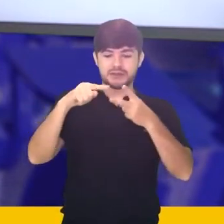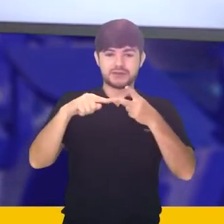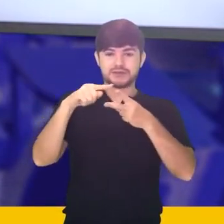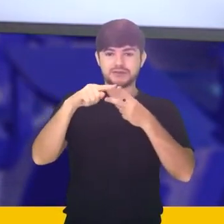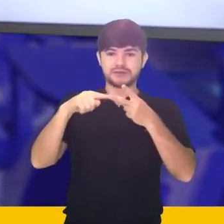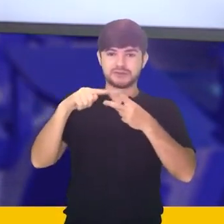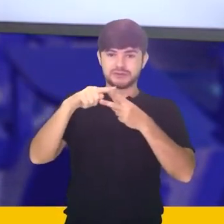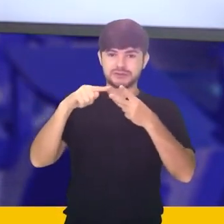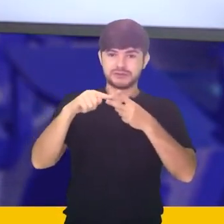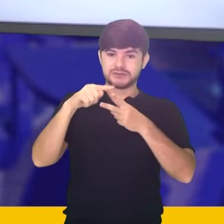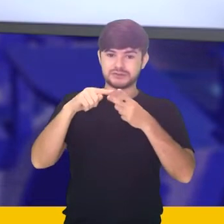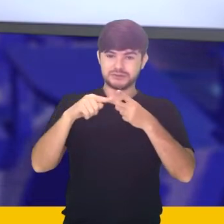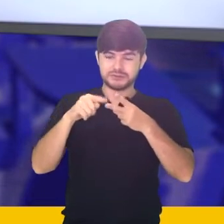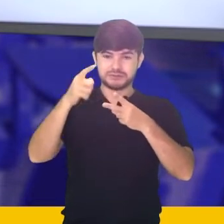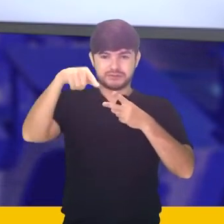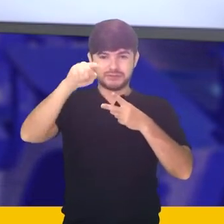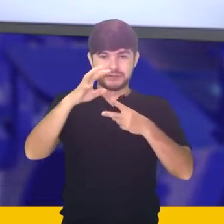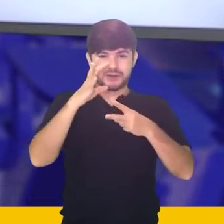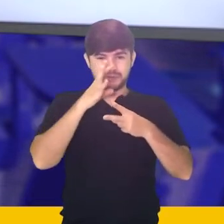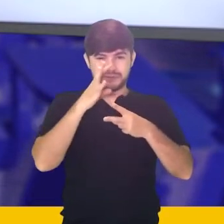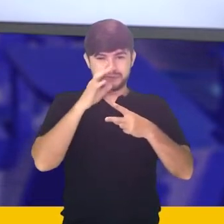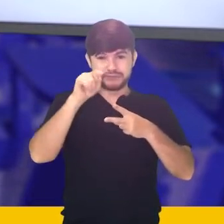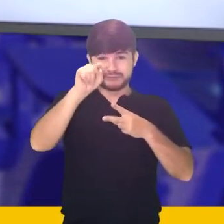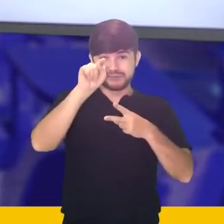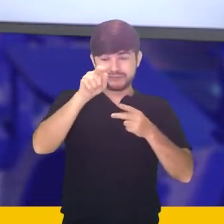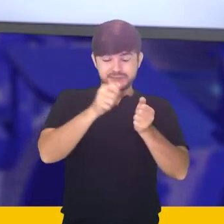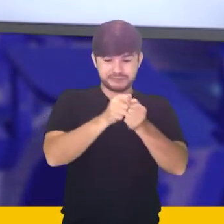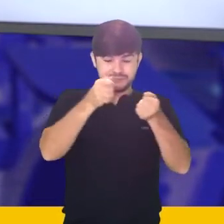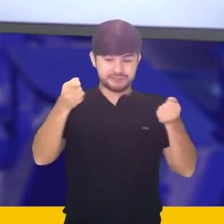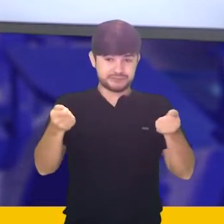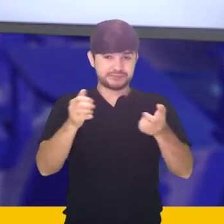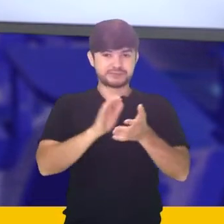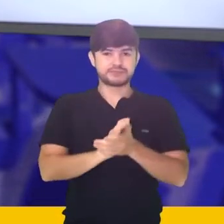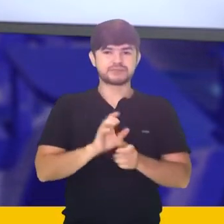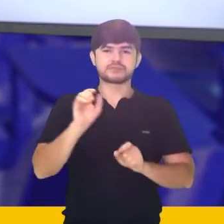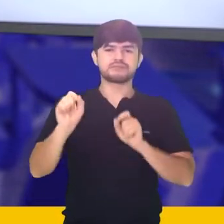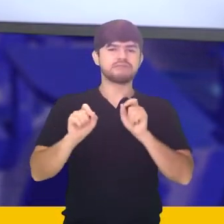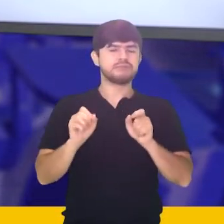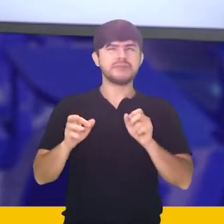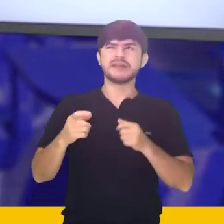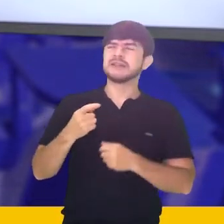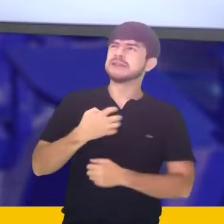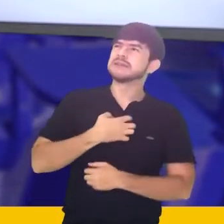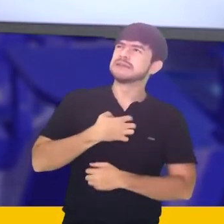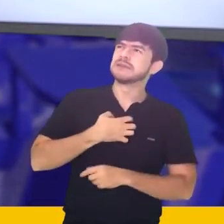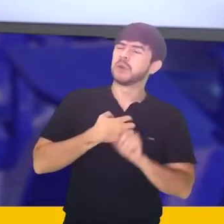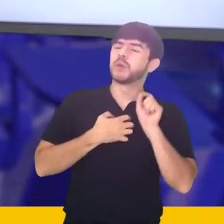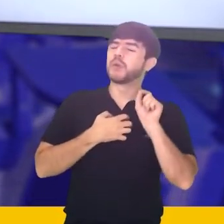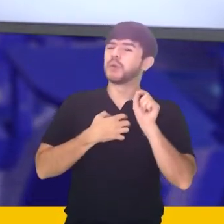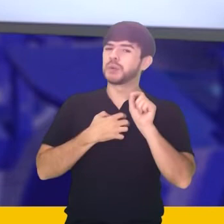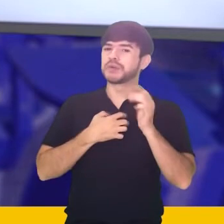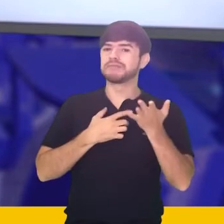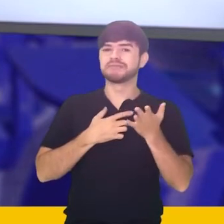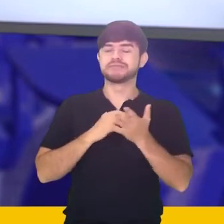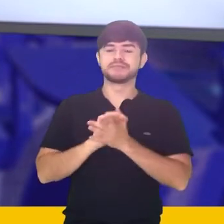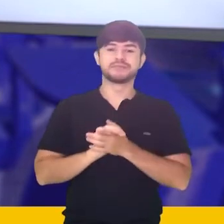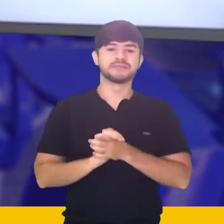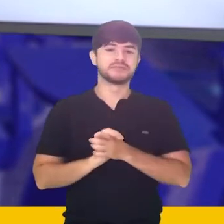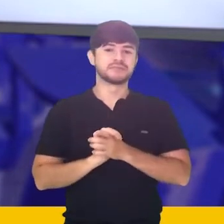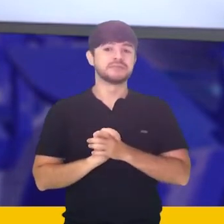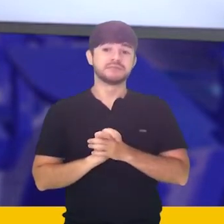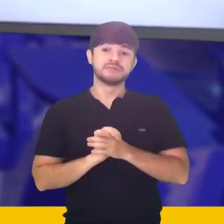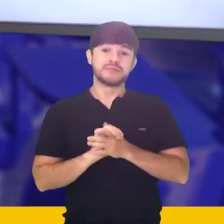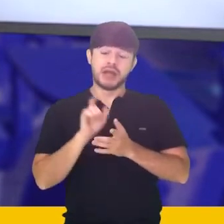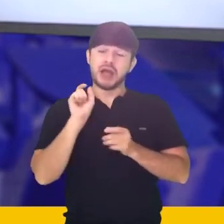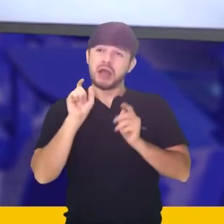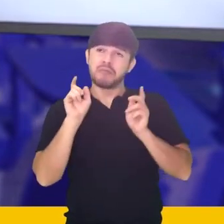seu caderno de atividades, e a partir dessas duas pistas, o que se espera que você faça, né? Você já pode ter feito isso anteriormente,